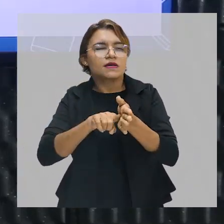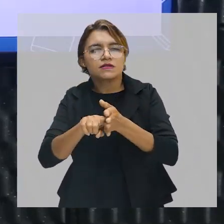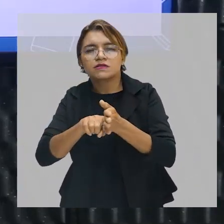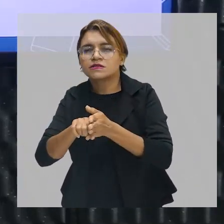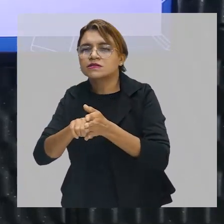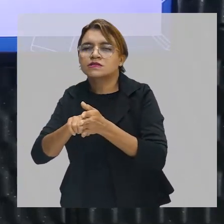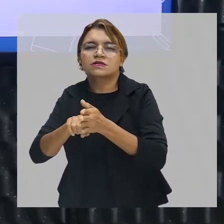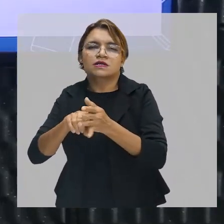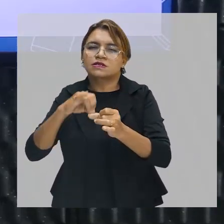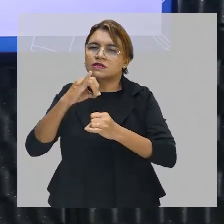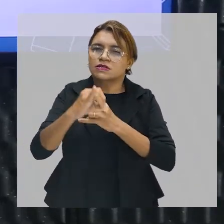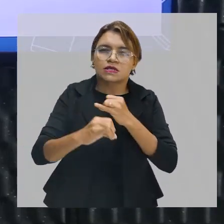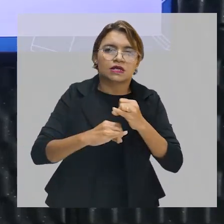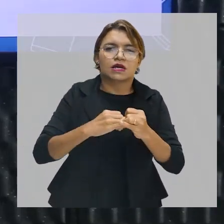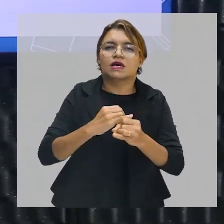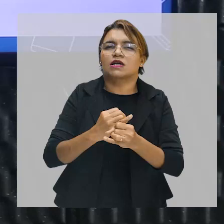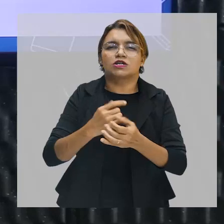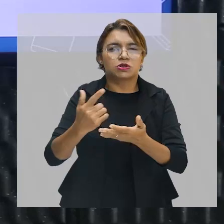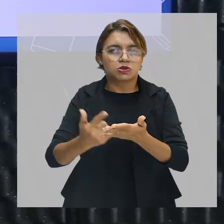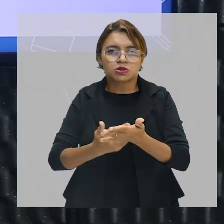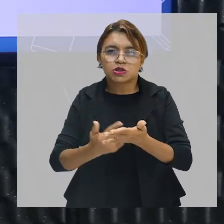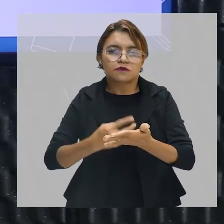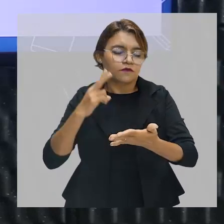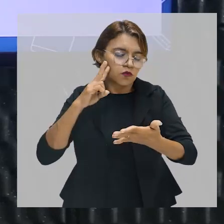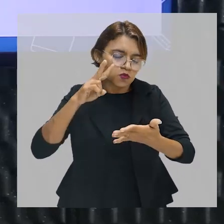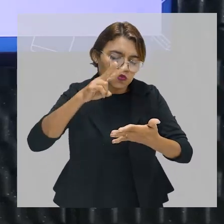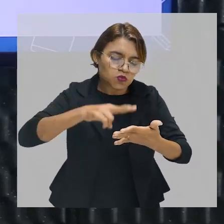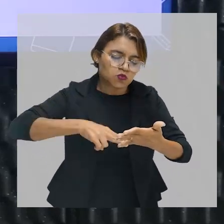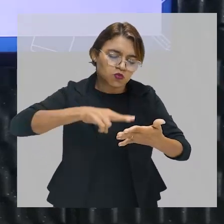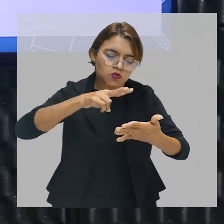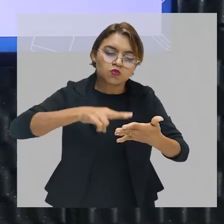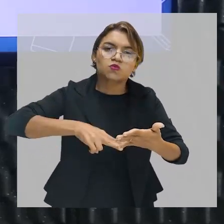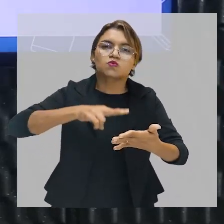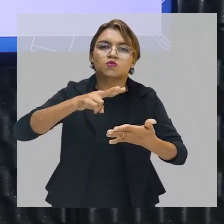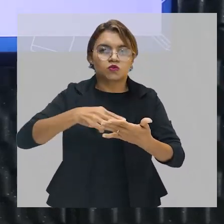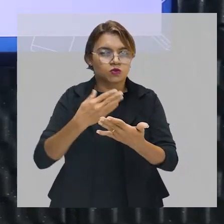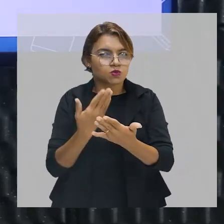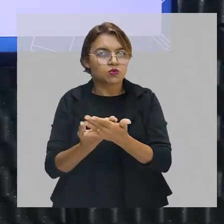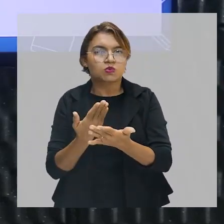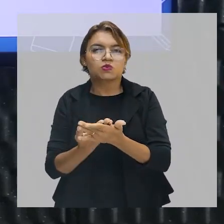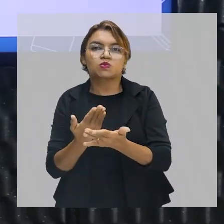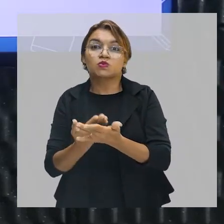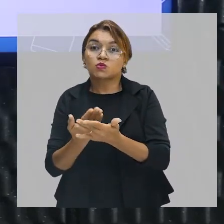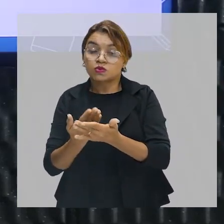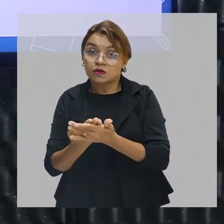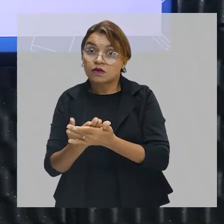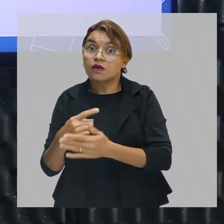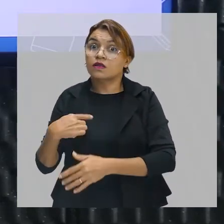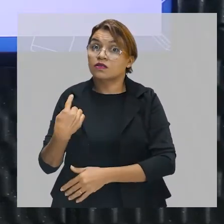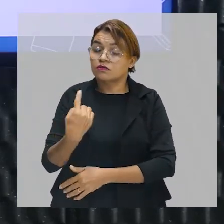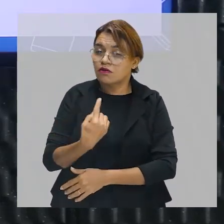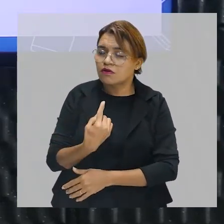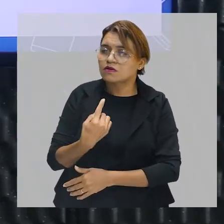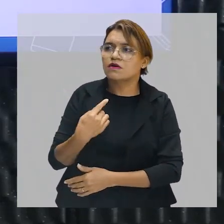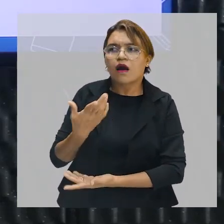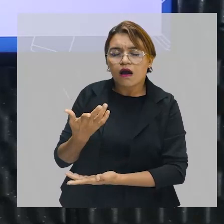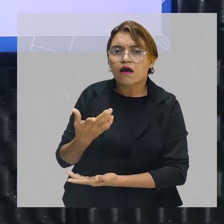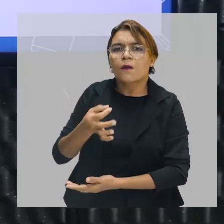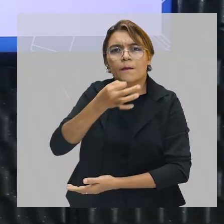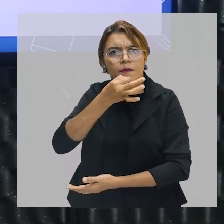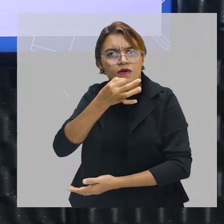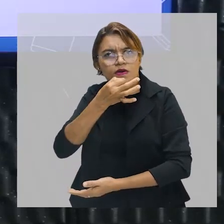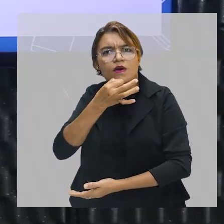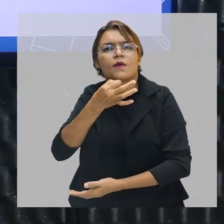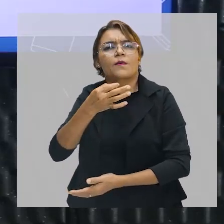tudo que acontece. Através de quê? Através de muita leitura, através de muito estudo, para que a gente não se deixe levar por toda a